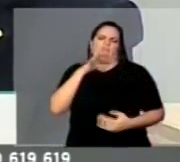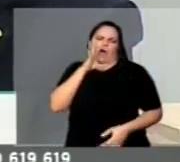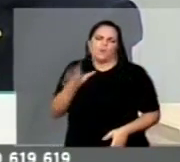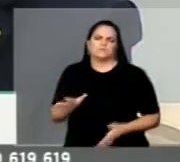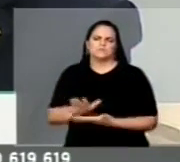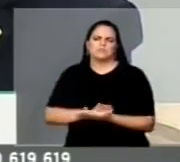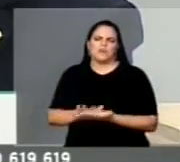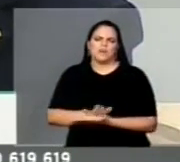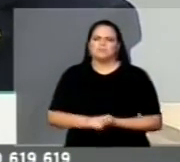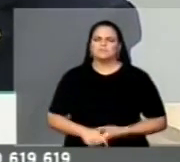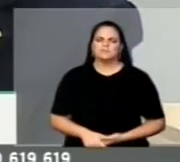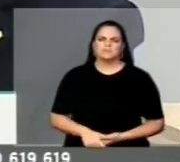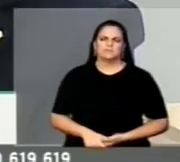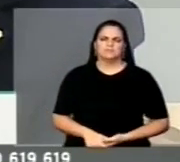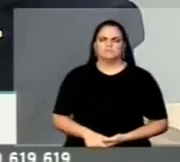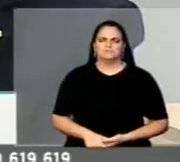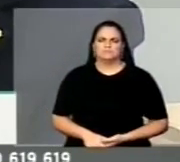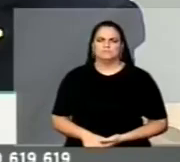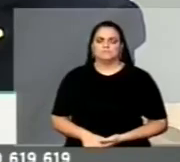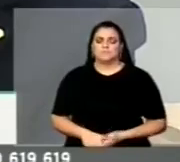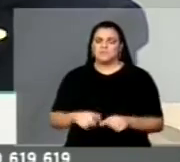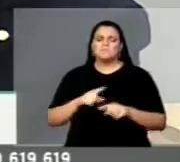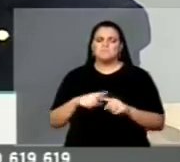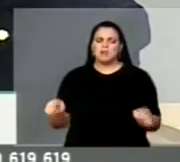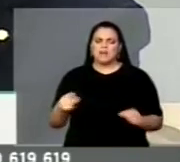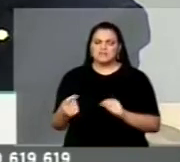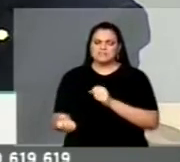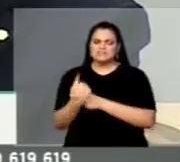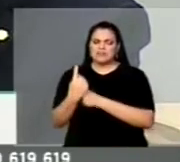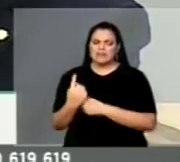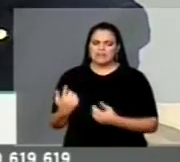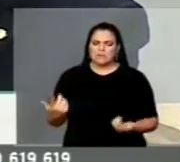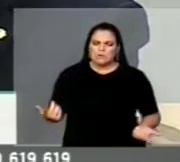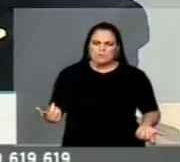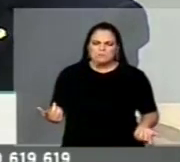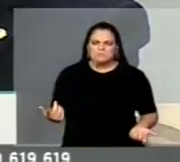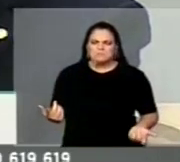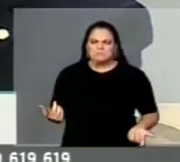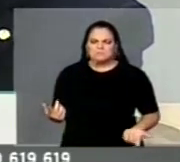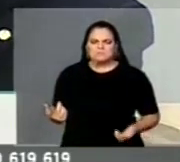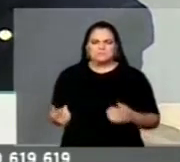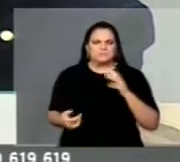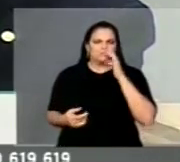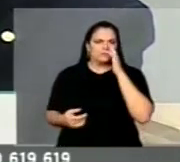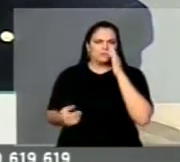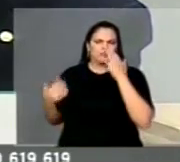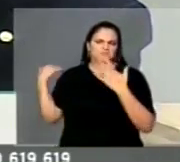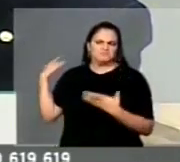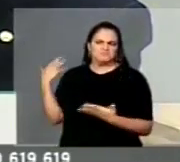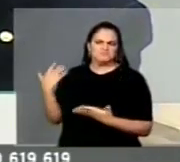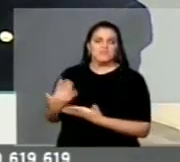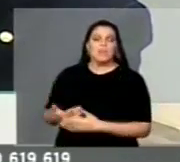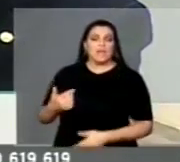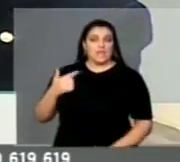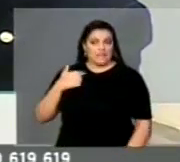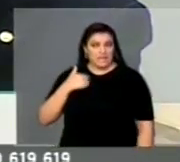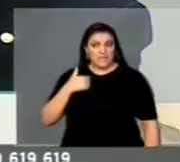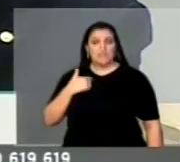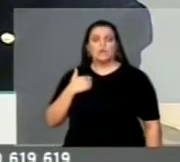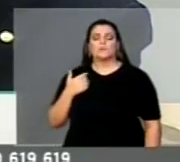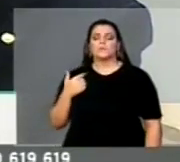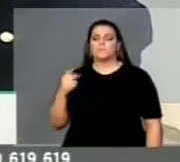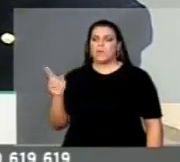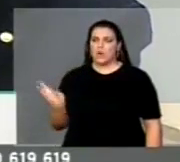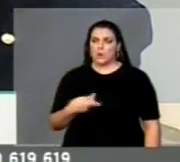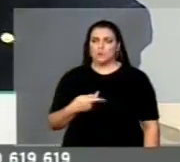nada. Eu só acho estranho que, passado esse tempo todo, eu, quando tive a minha denúncia protocolada